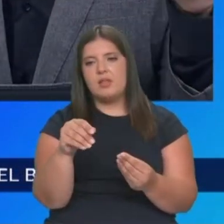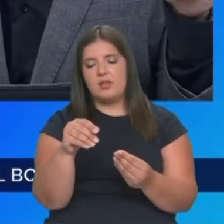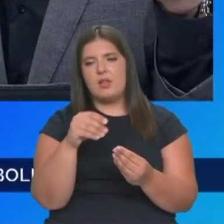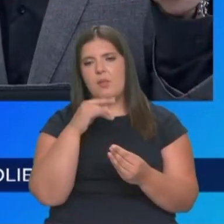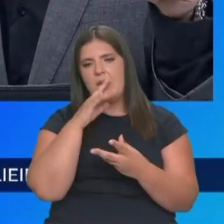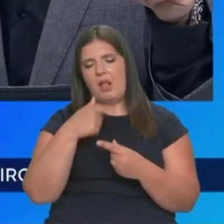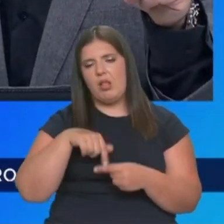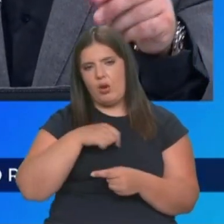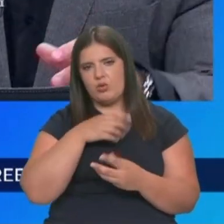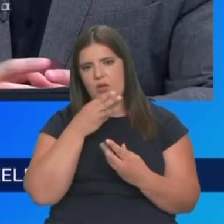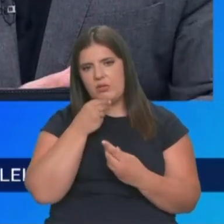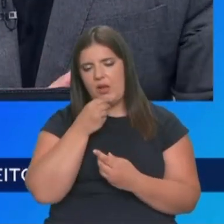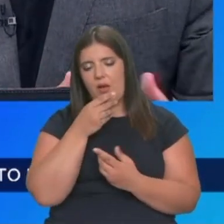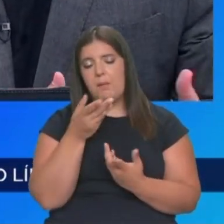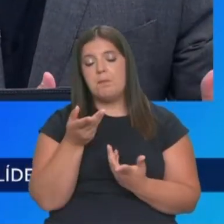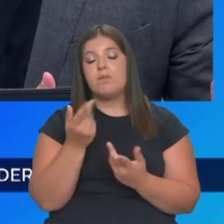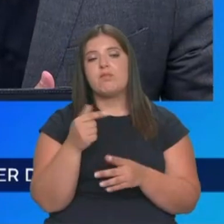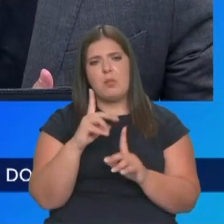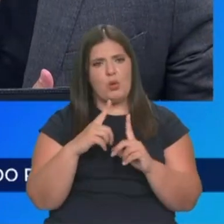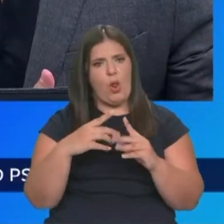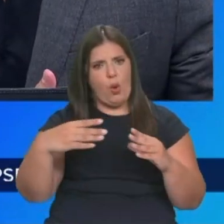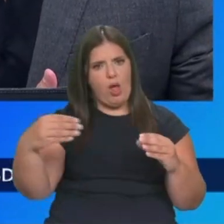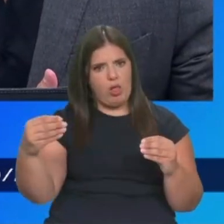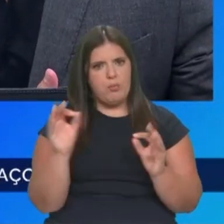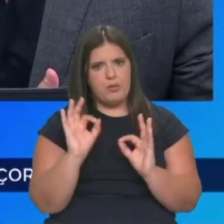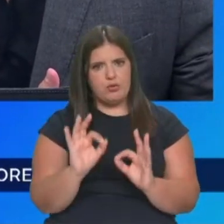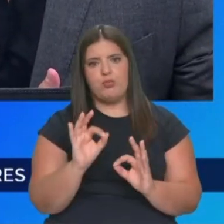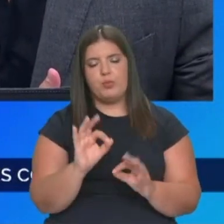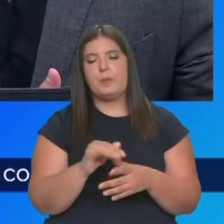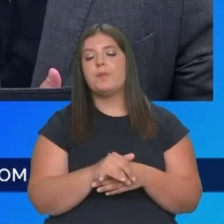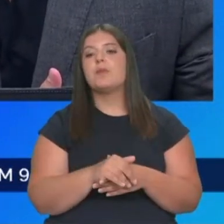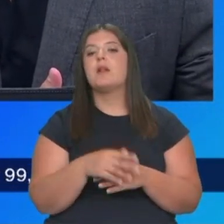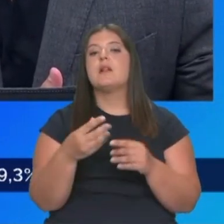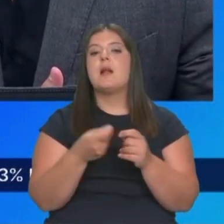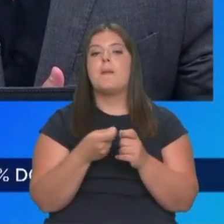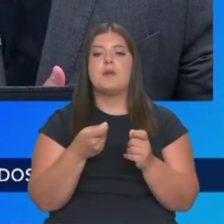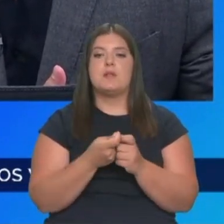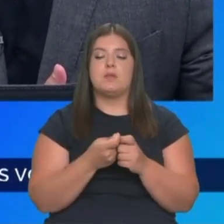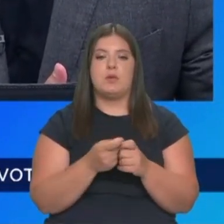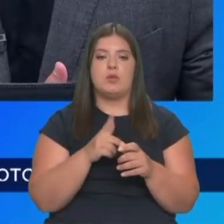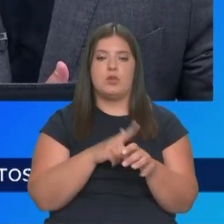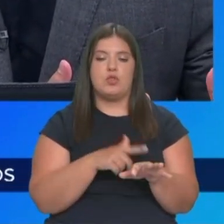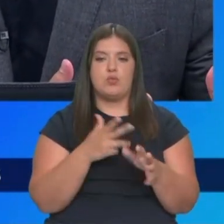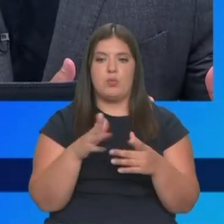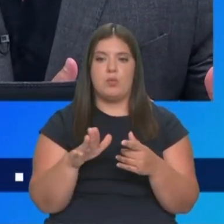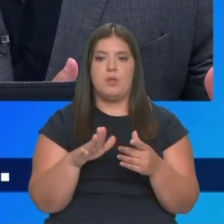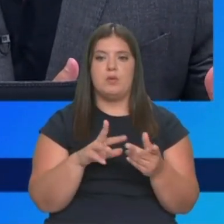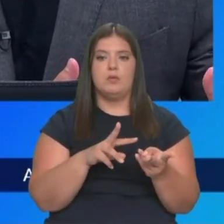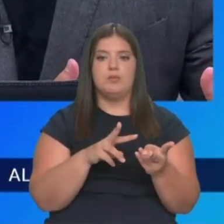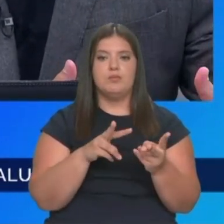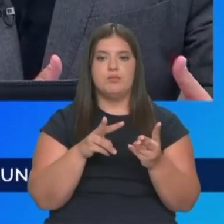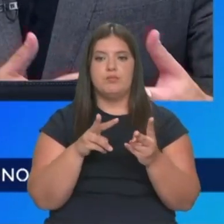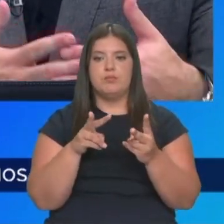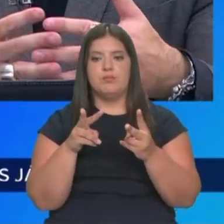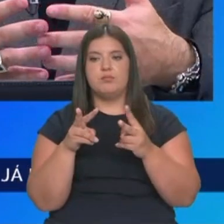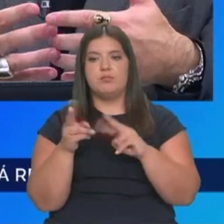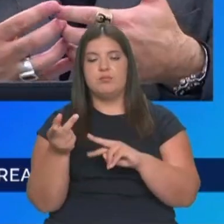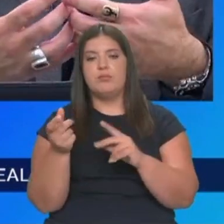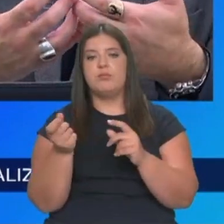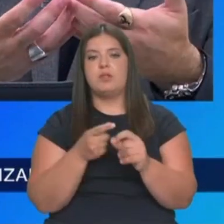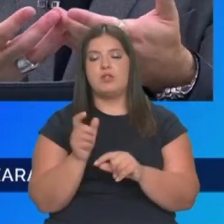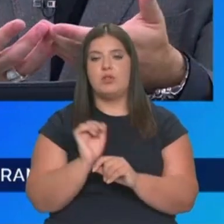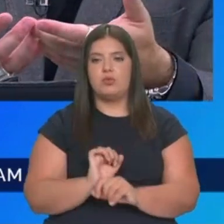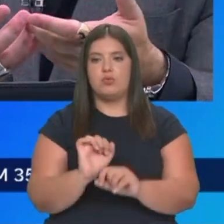mesmo muito, muito alongado. E está, de facto, a aproximar-se, está neste processo de migração para a sua estrela